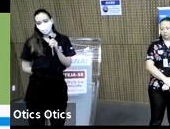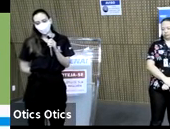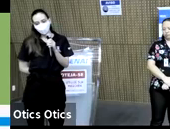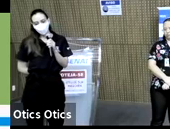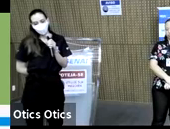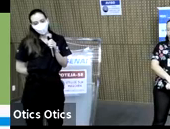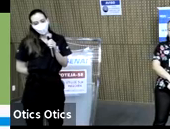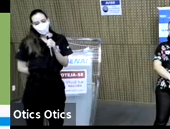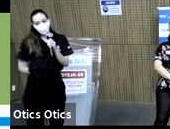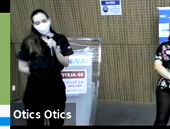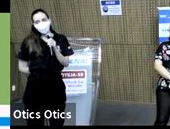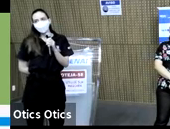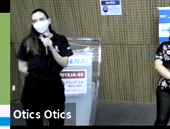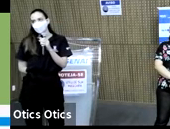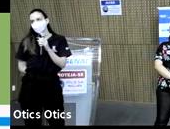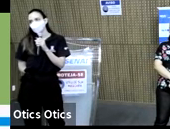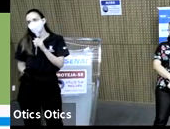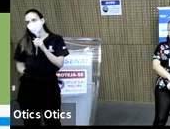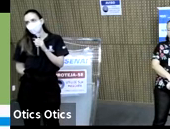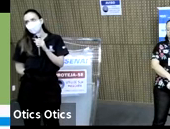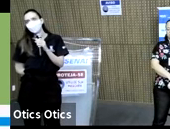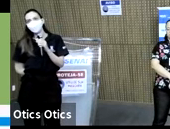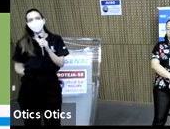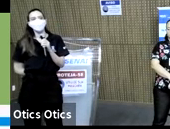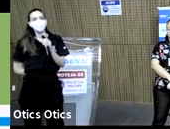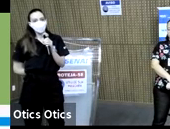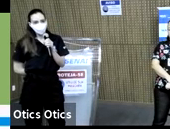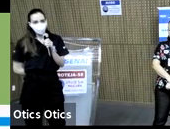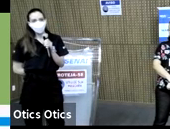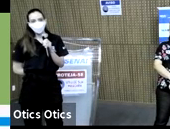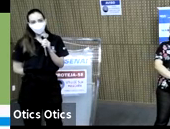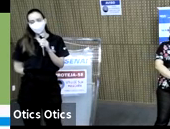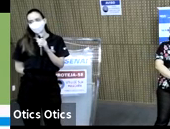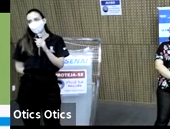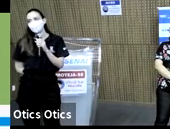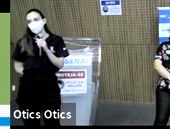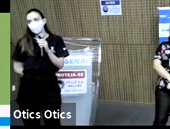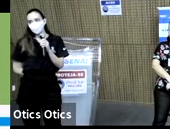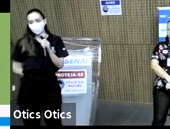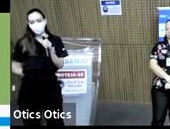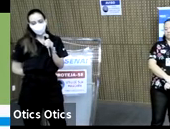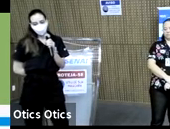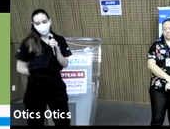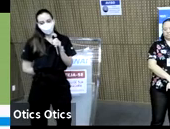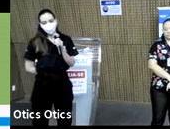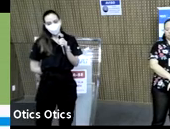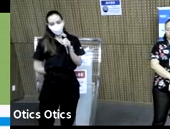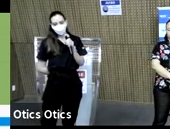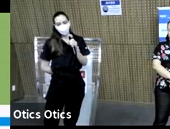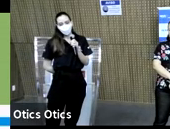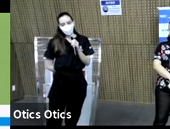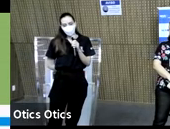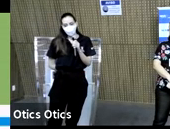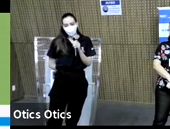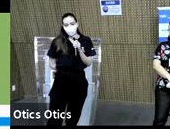de retratamento. Dos contatos que nós examinamos, observamos todos os contatos e conseguimos examinar